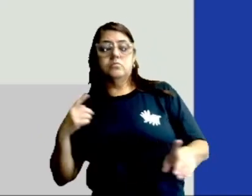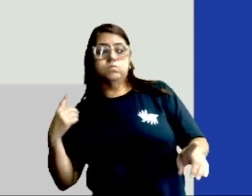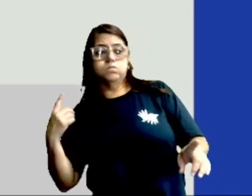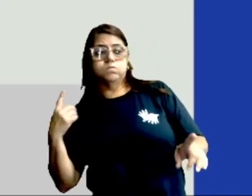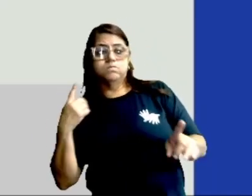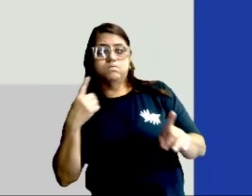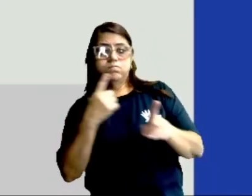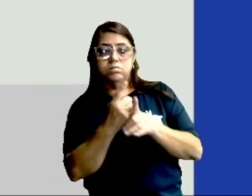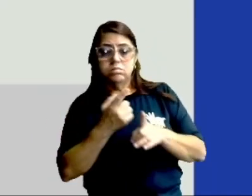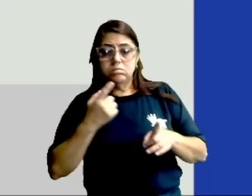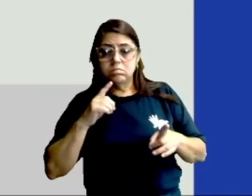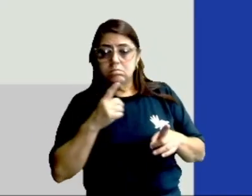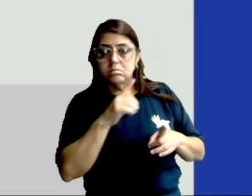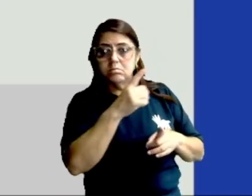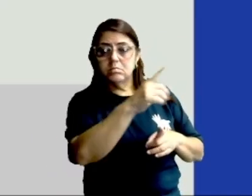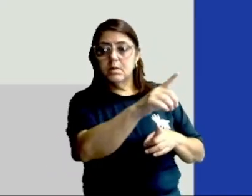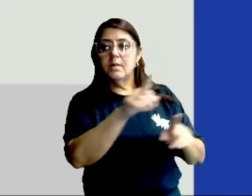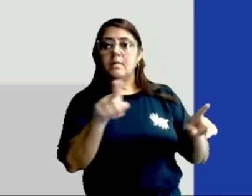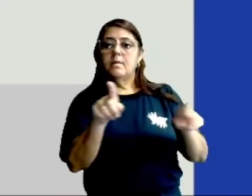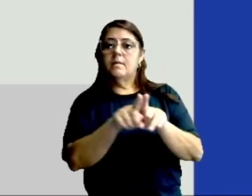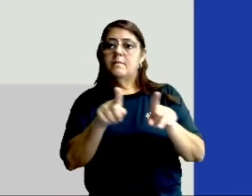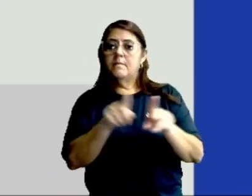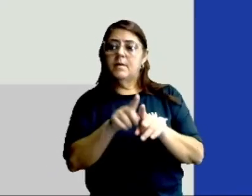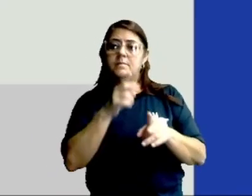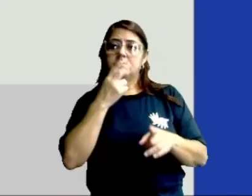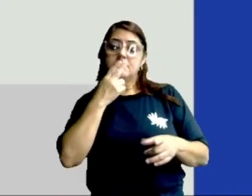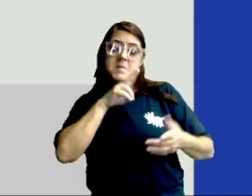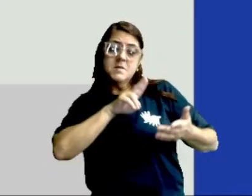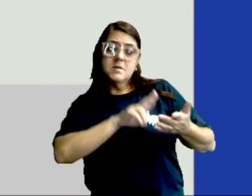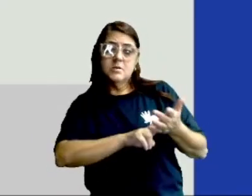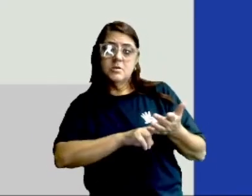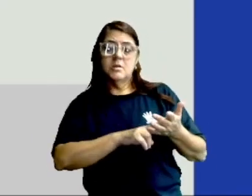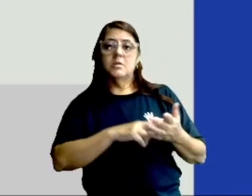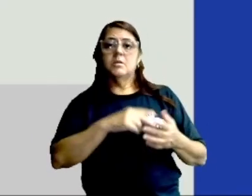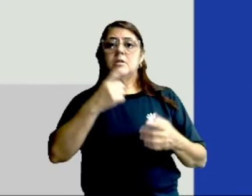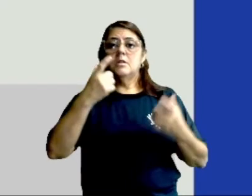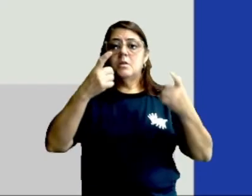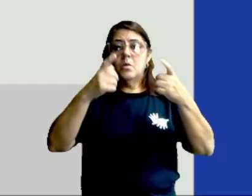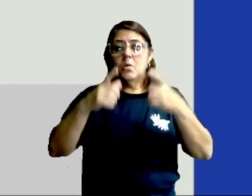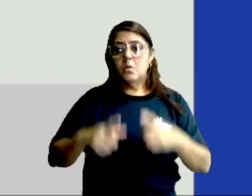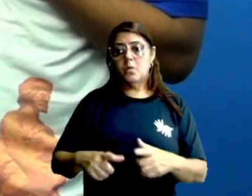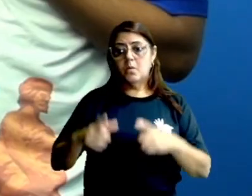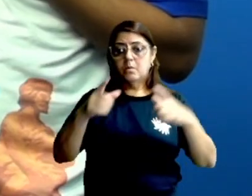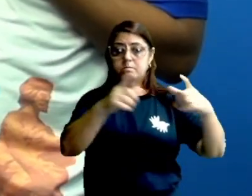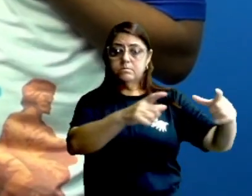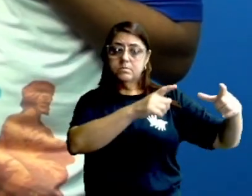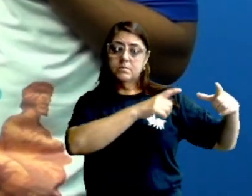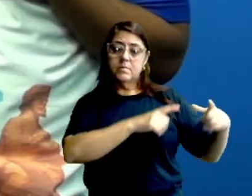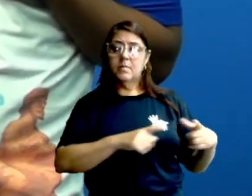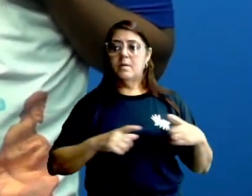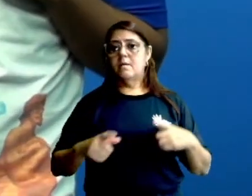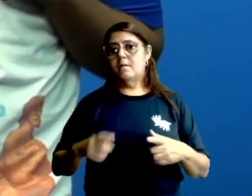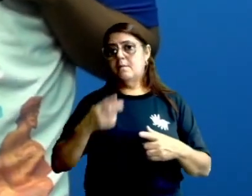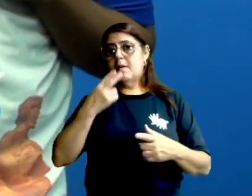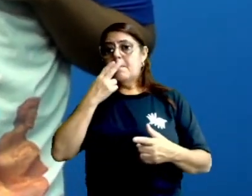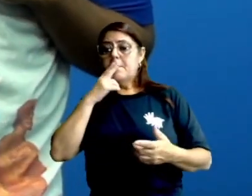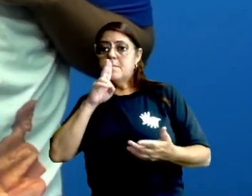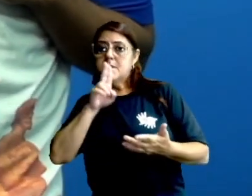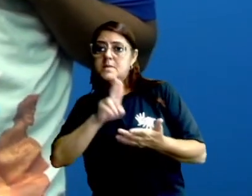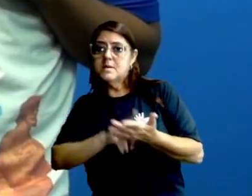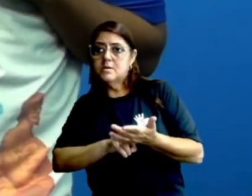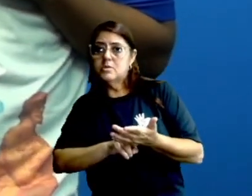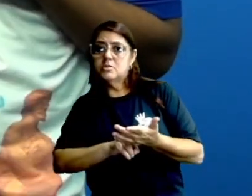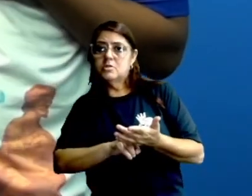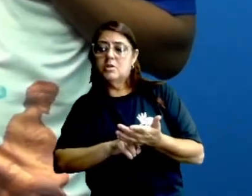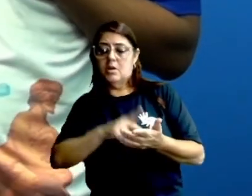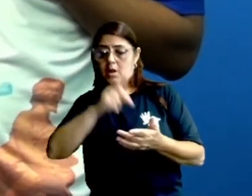e tinha também um sistema de mensageiros. Tinham postos de mensageiros em todo o império, e aí esses mensageiros